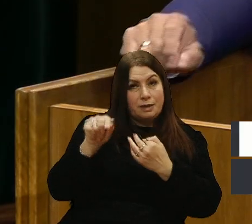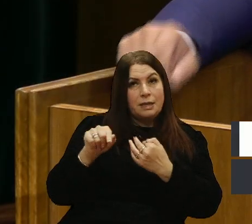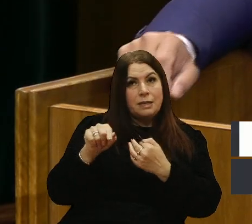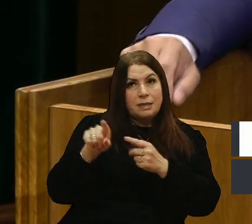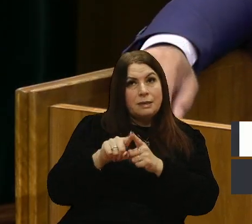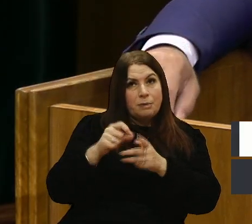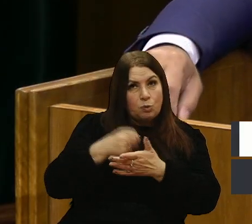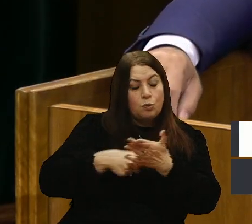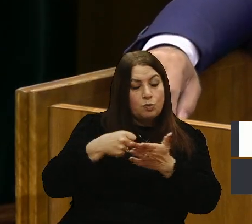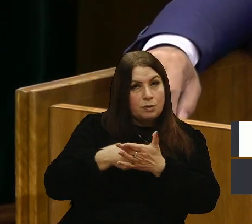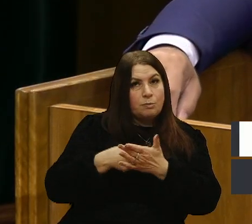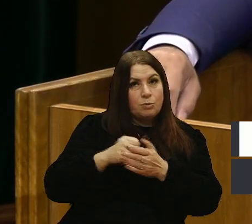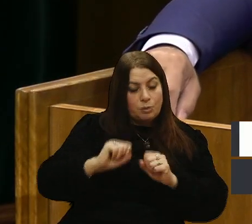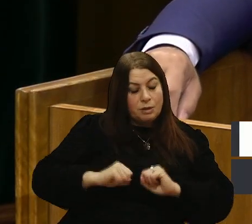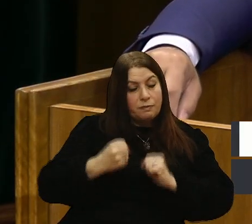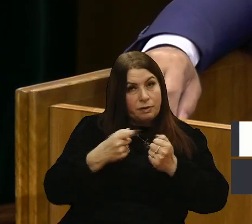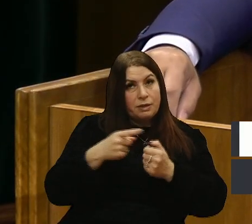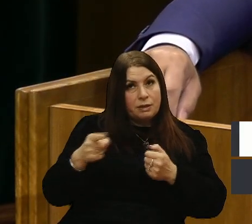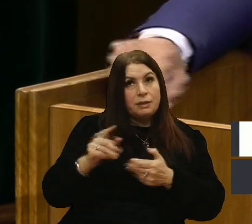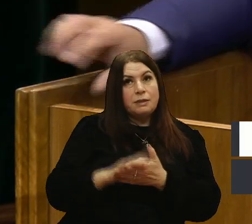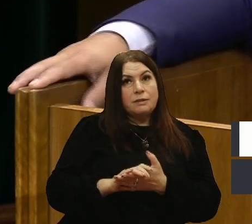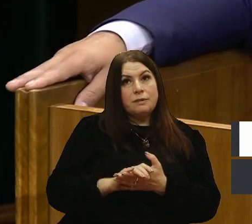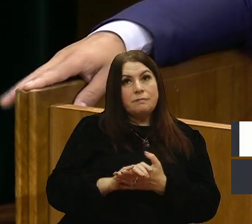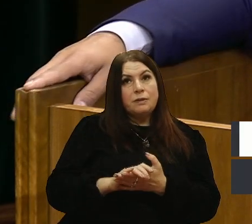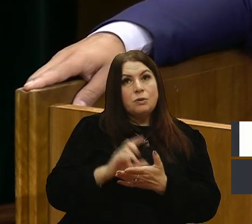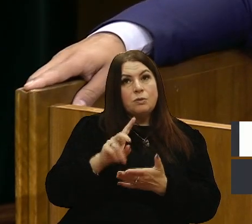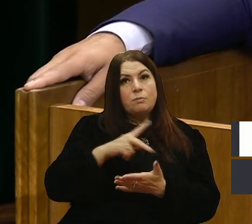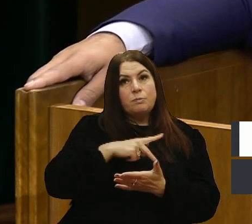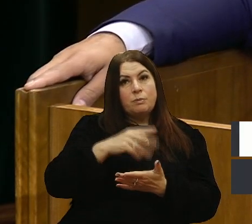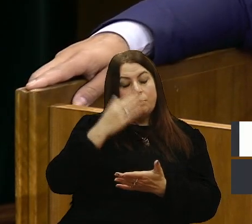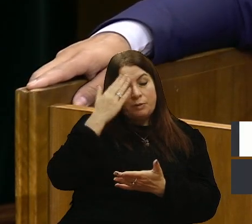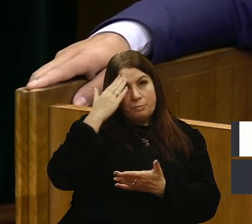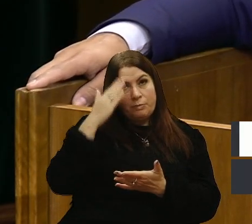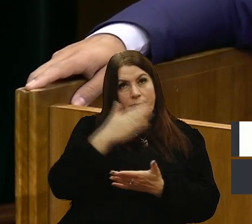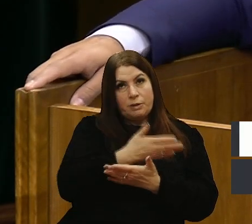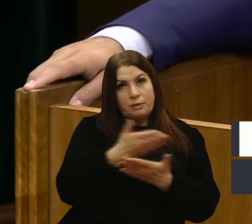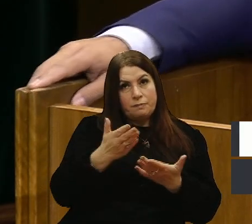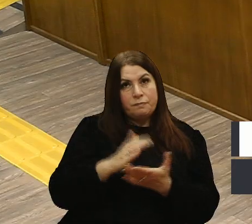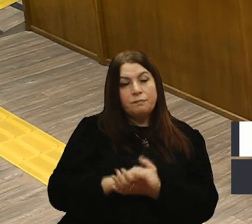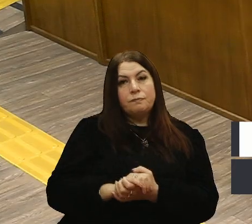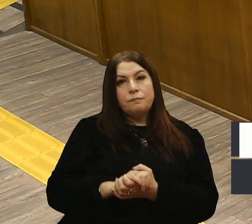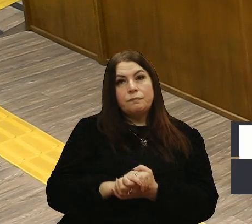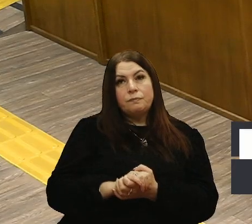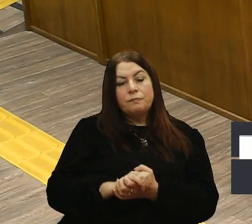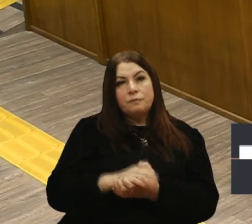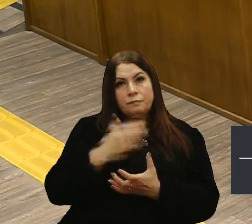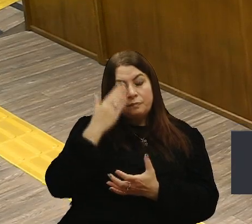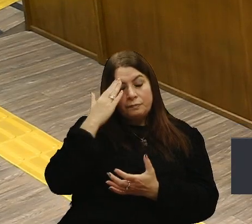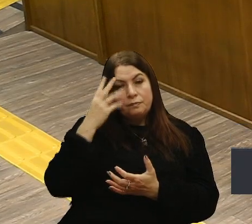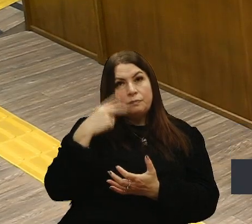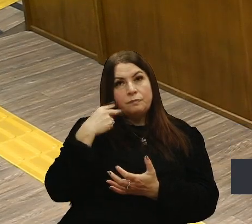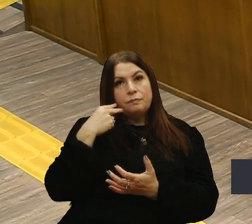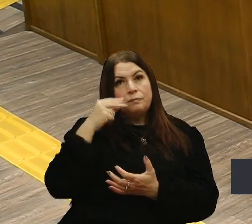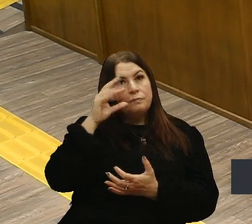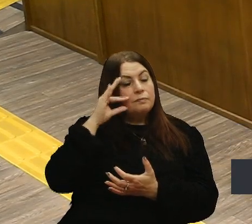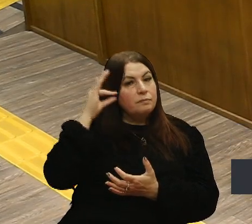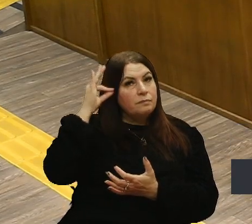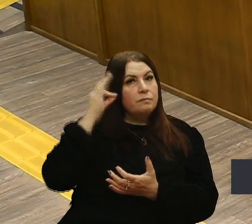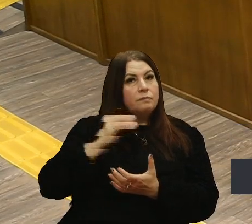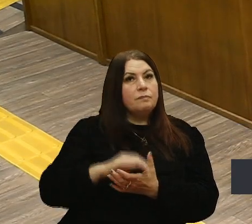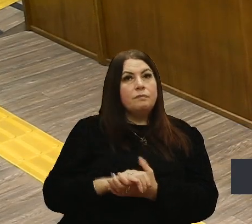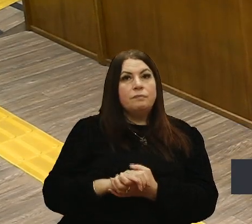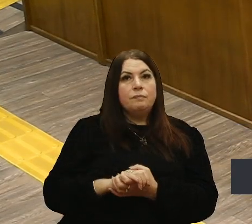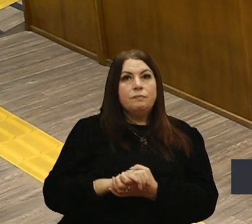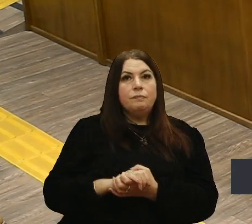estamos lutando e estamos defendendo esses agricultores. Era isso, presidente, novos colegas, muito obrigado. Obrigado, vereador Adonei